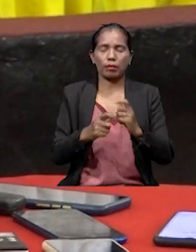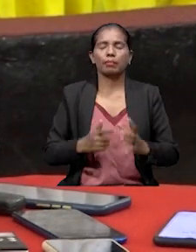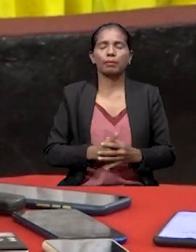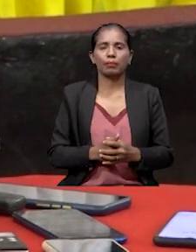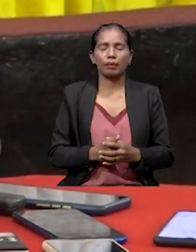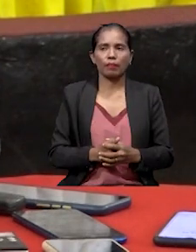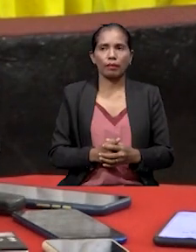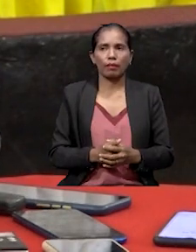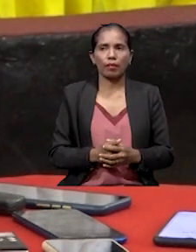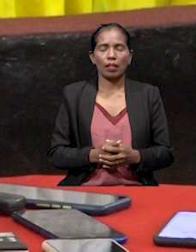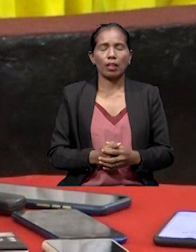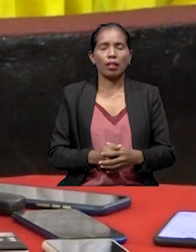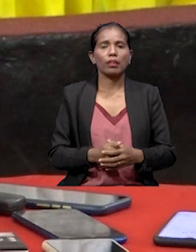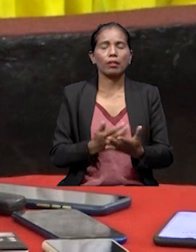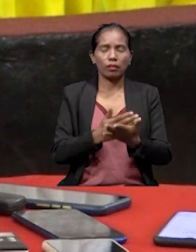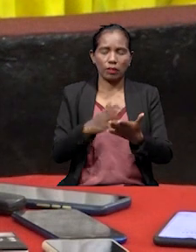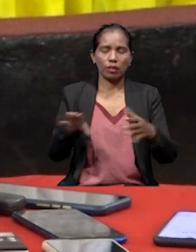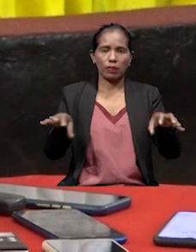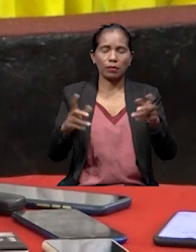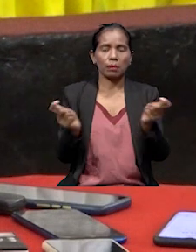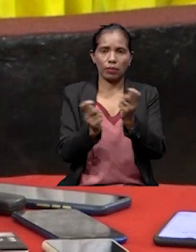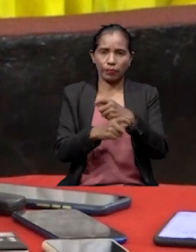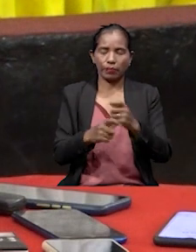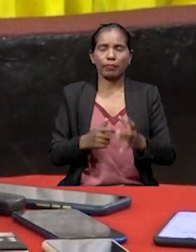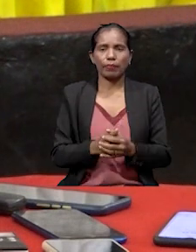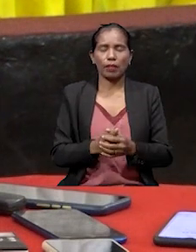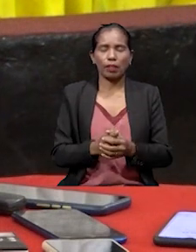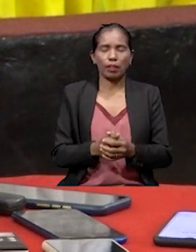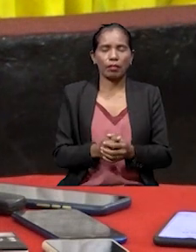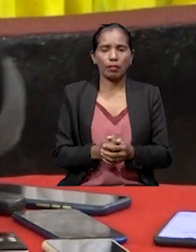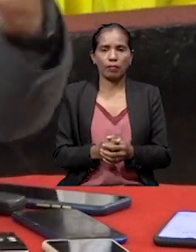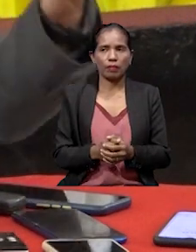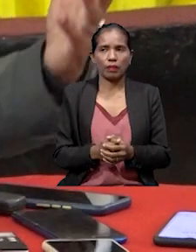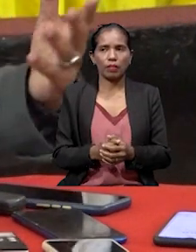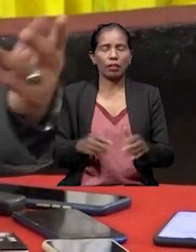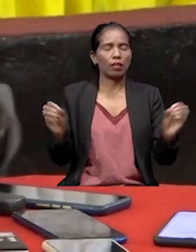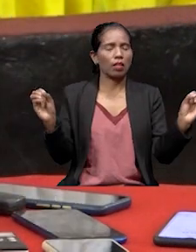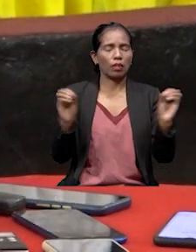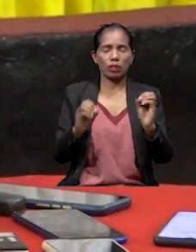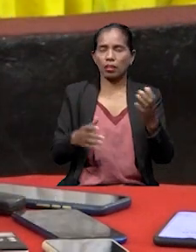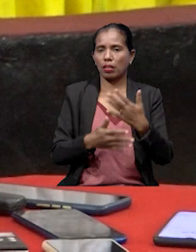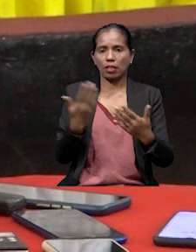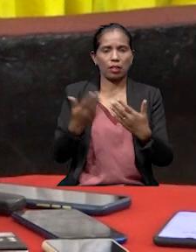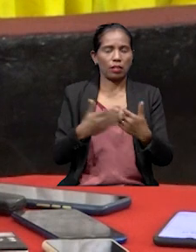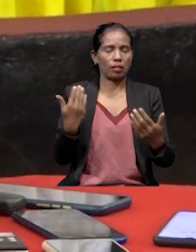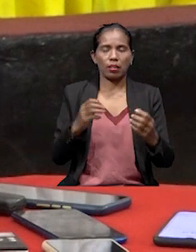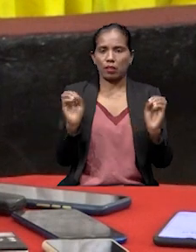Até impõe dinâmica de transição. Dinâmica de transição não é lá onde nós não